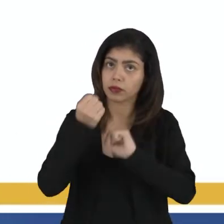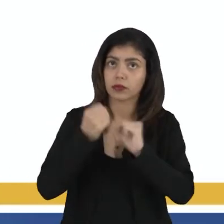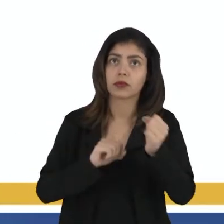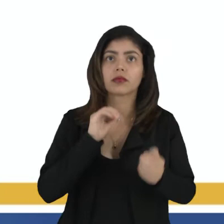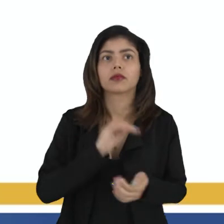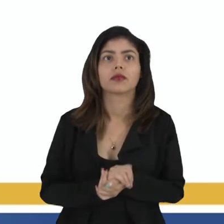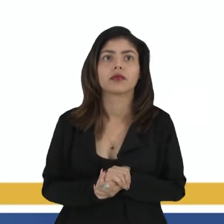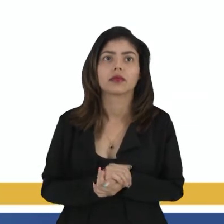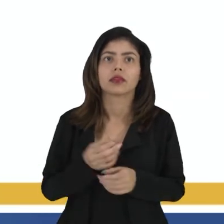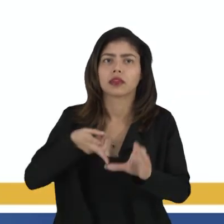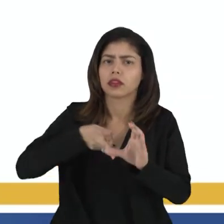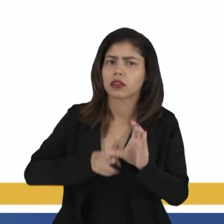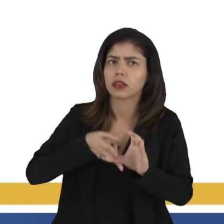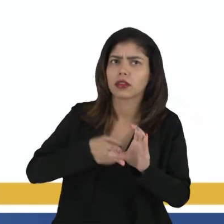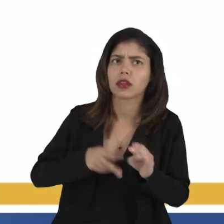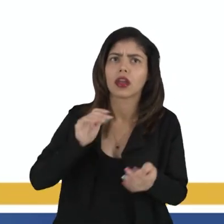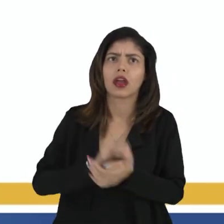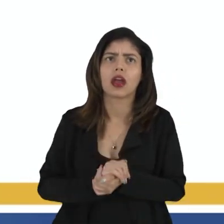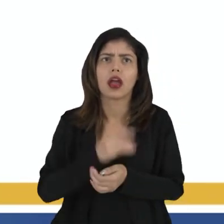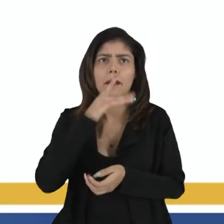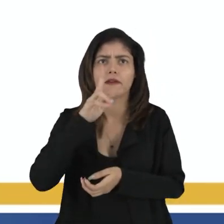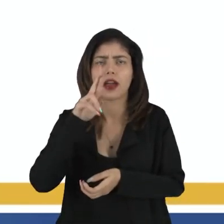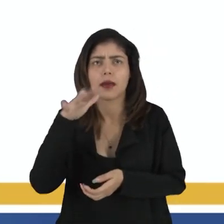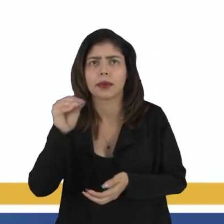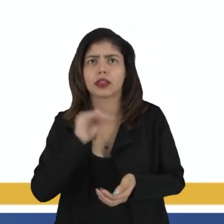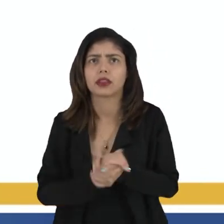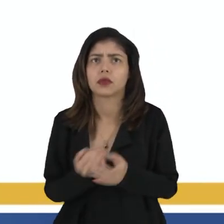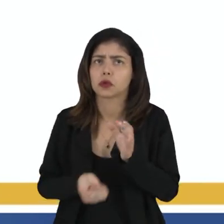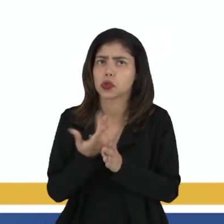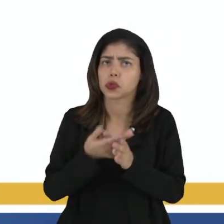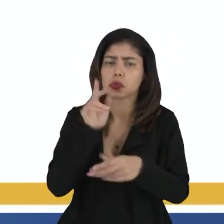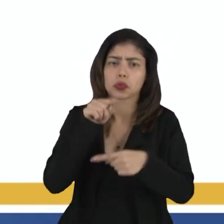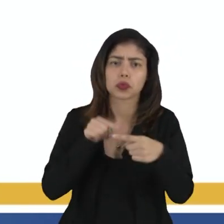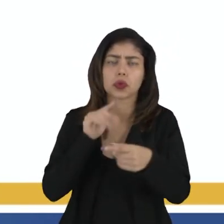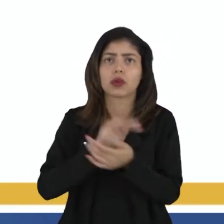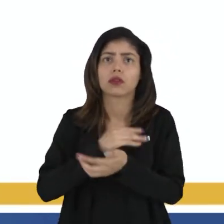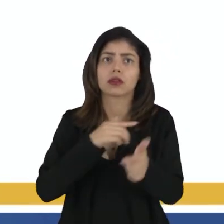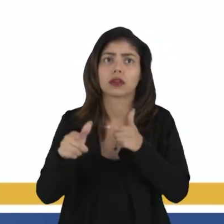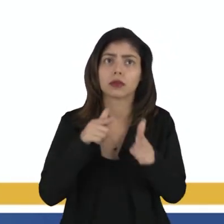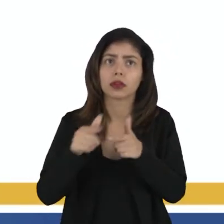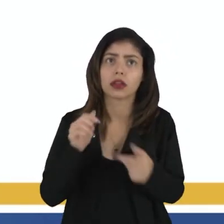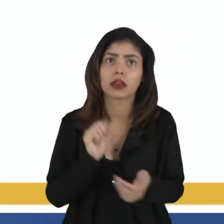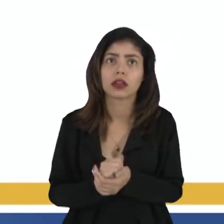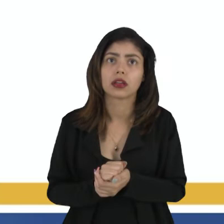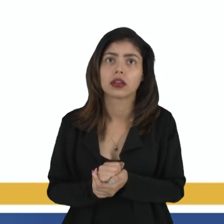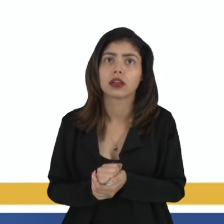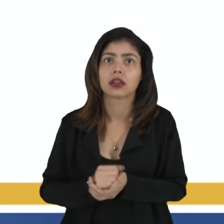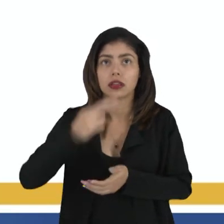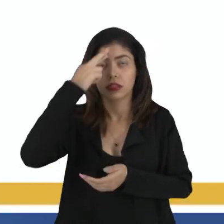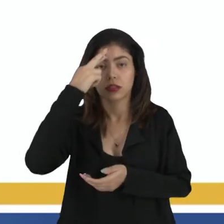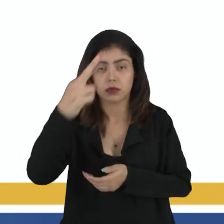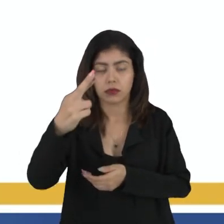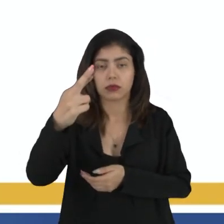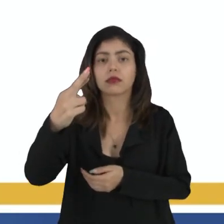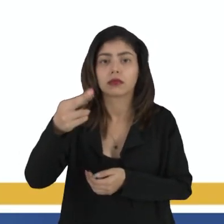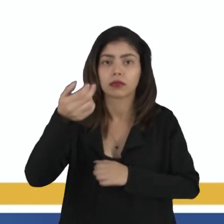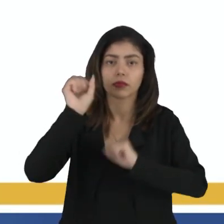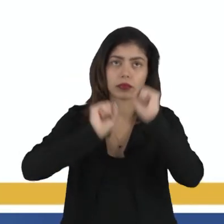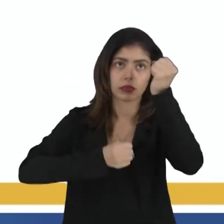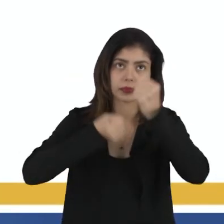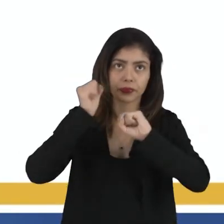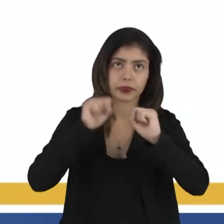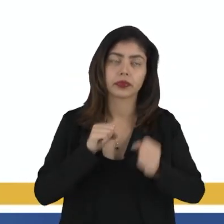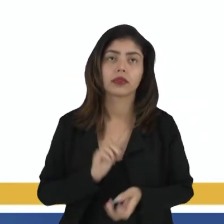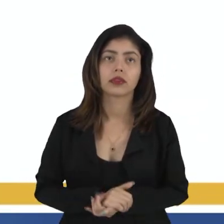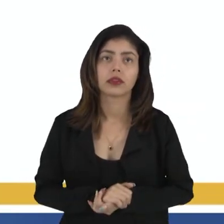da máquina-ferramenta, a progressiva divisão do trabalho e a submissão do trabalhador à disciplina